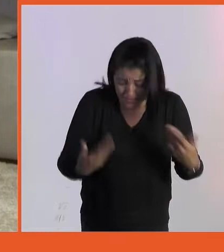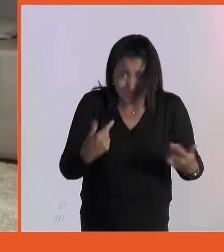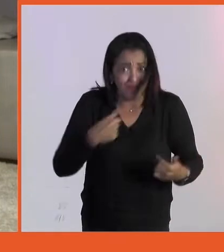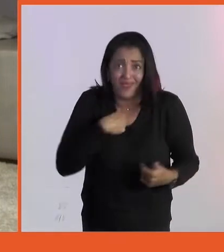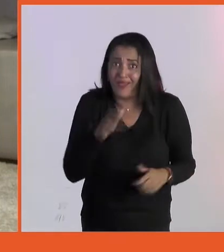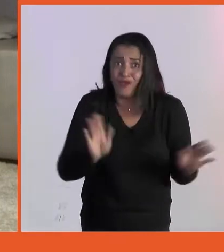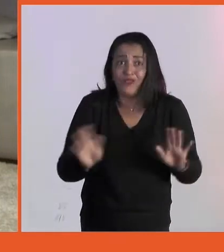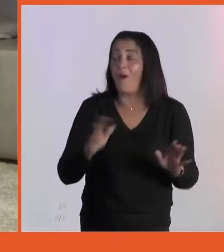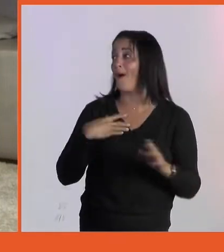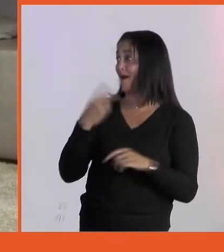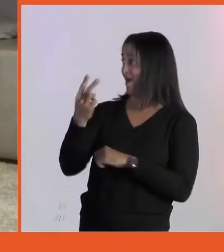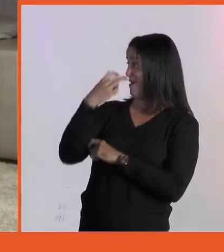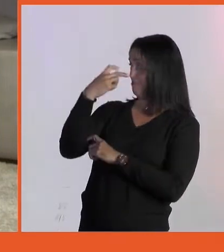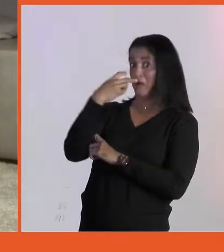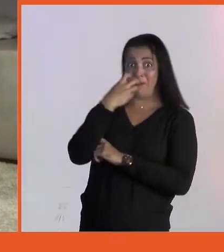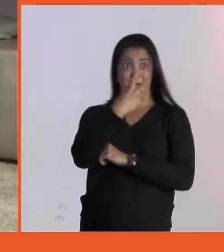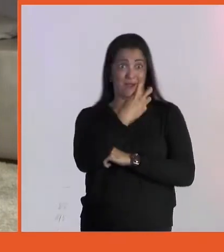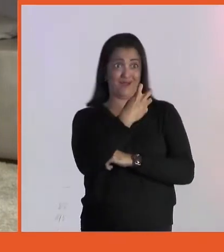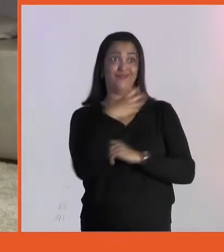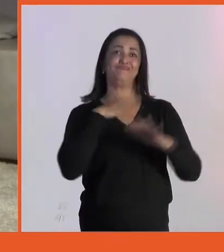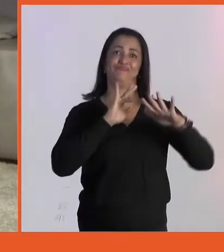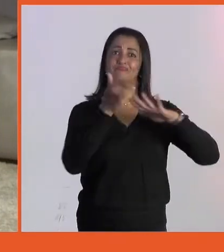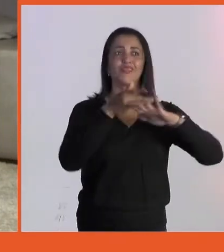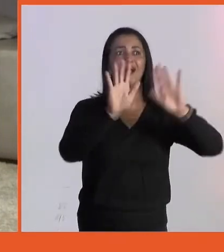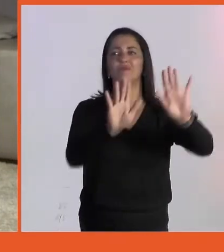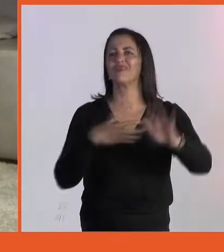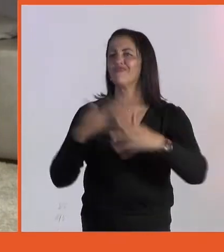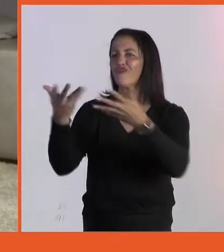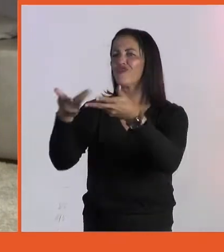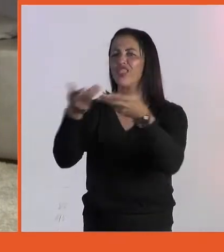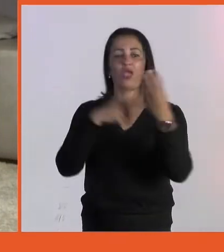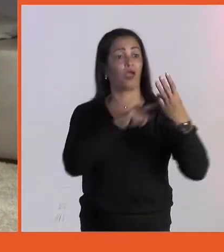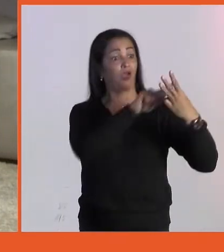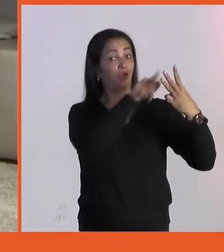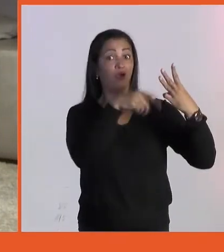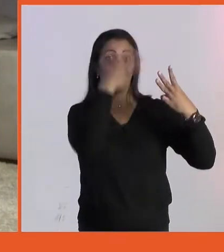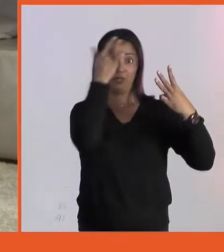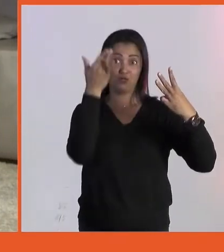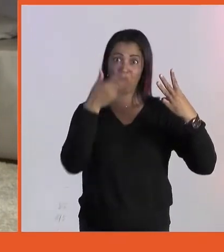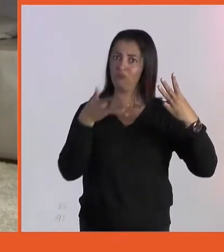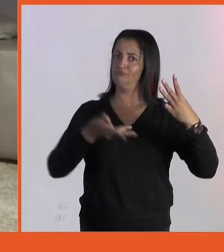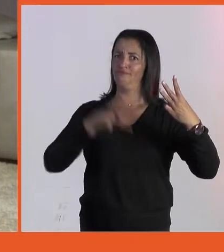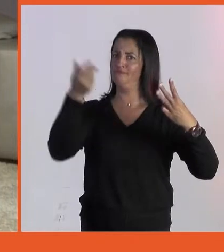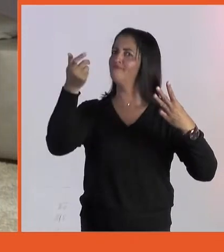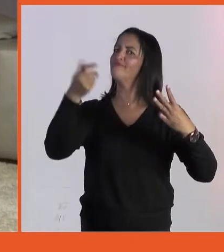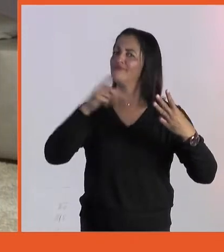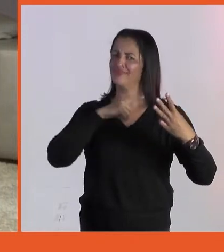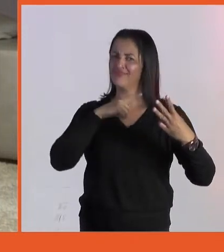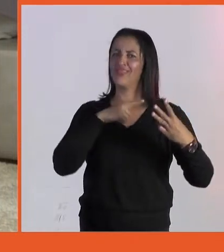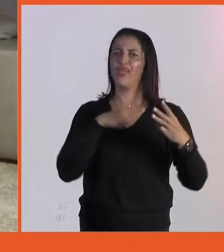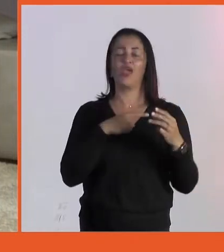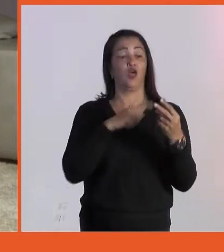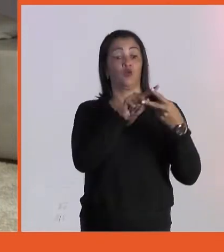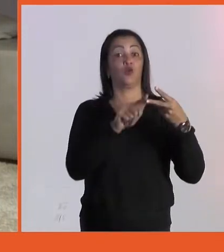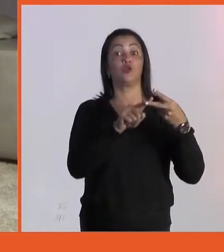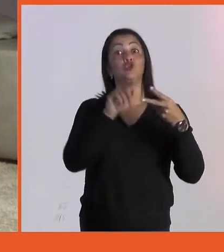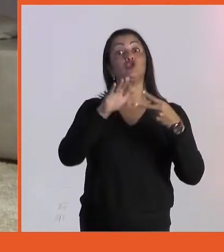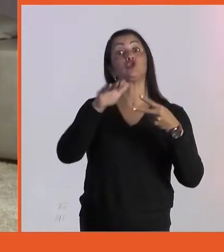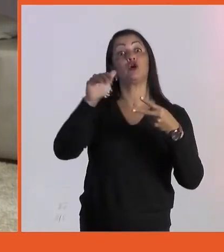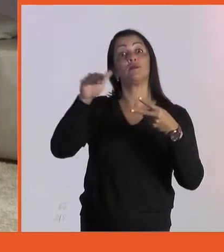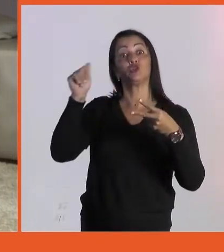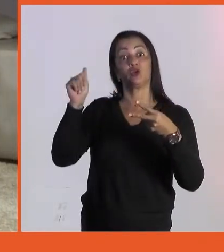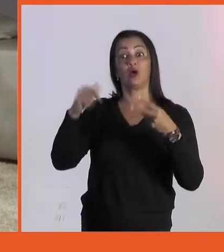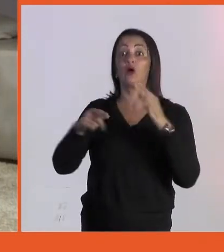blogueira. Mas eu vou convidar aqui um trio maravilhoso para falar sobre isso. E a primeira dupla que eu vou chamar são os meninos do